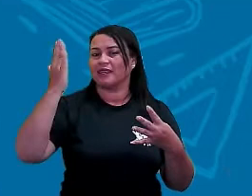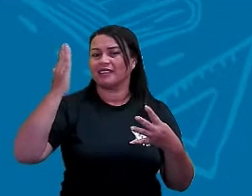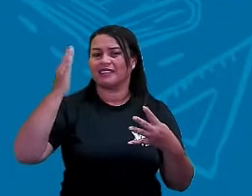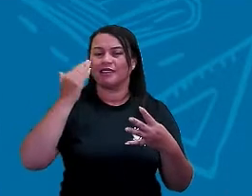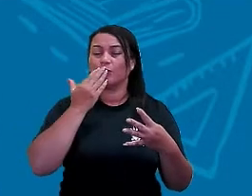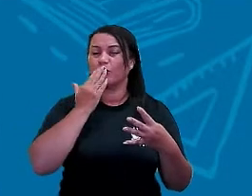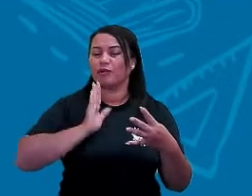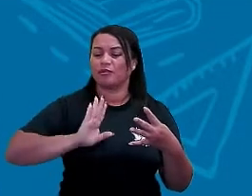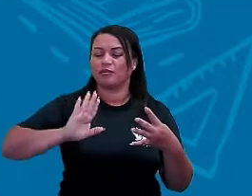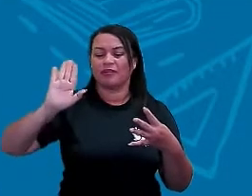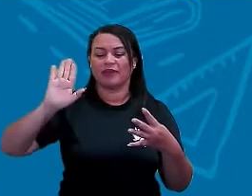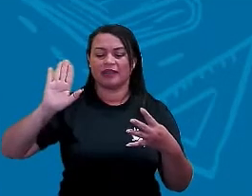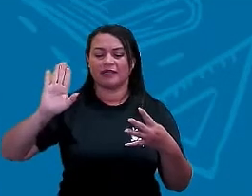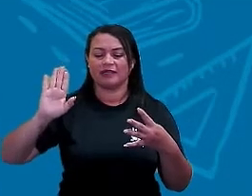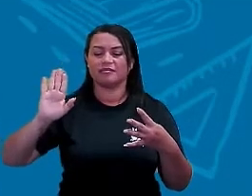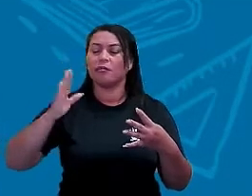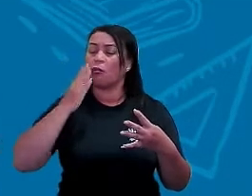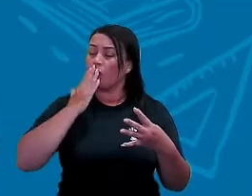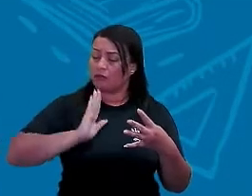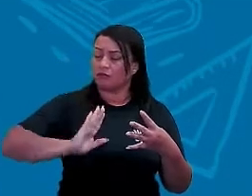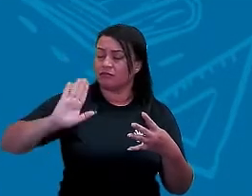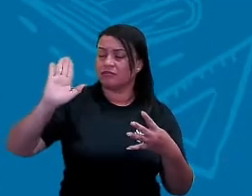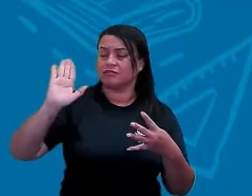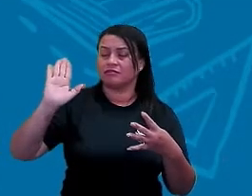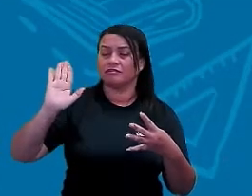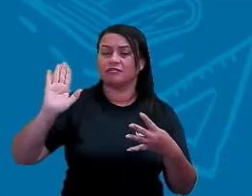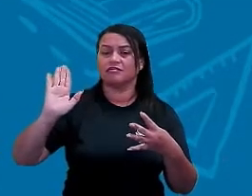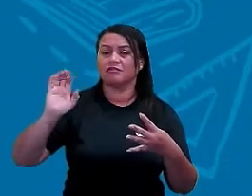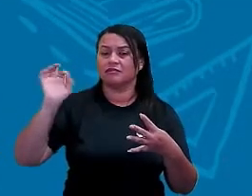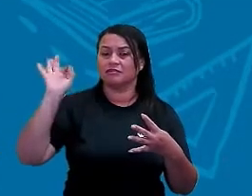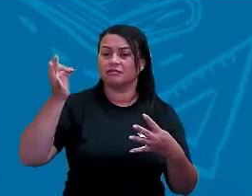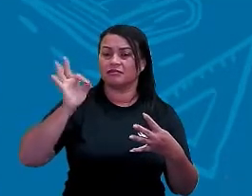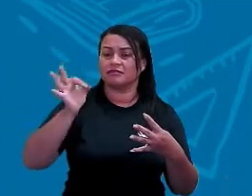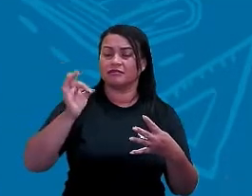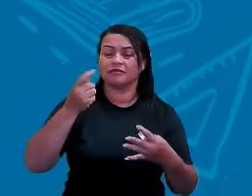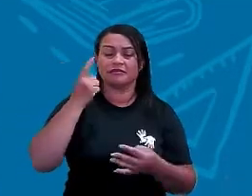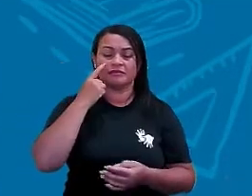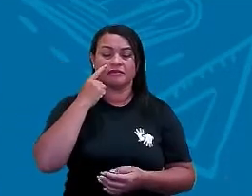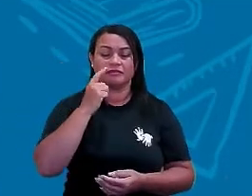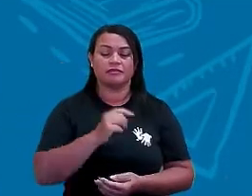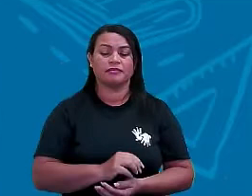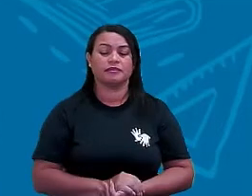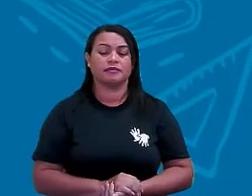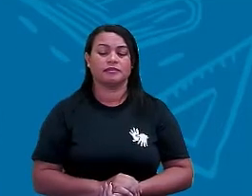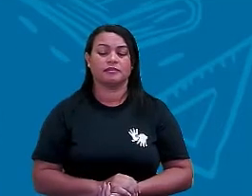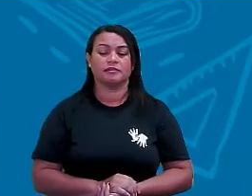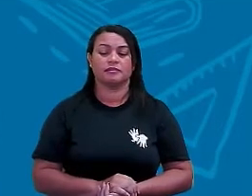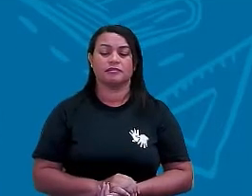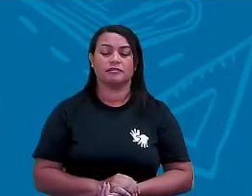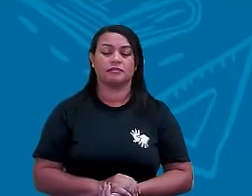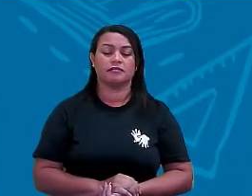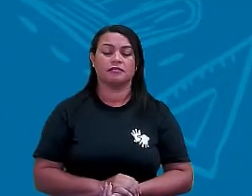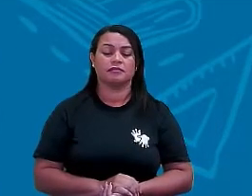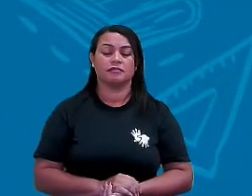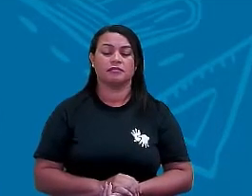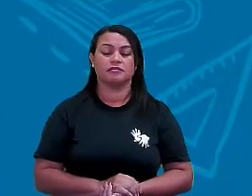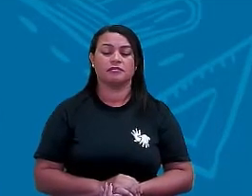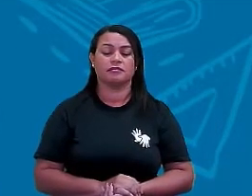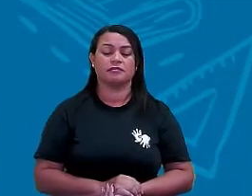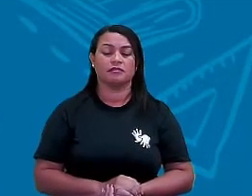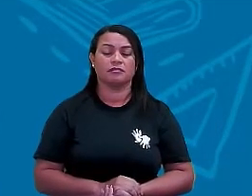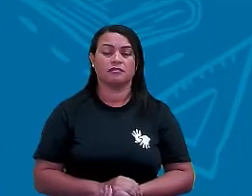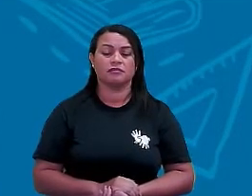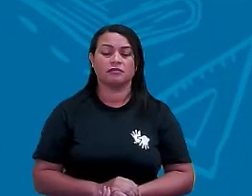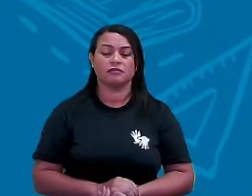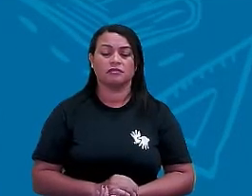promessa. Certo? É uma promessa. Certo? Veja. Então, próxima, eu diria o